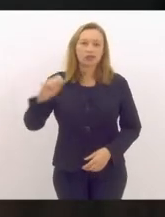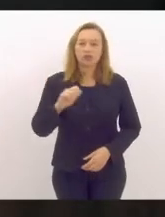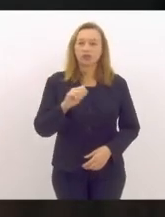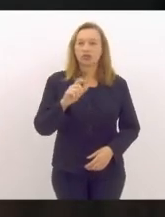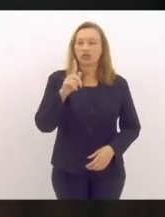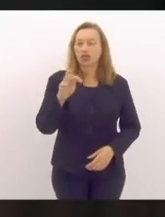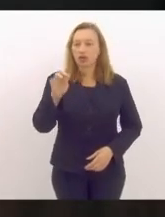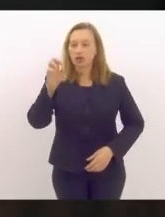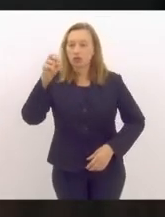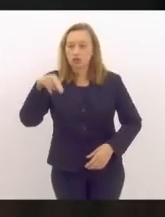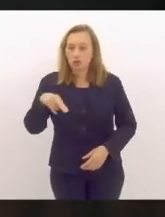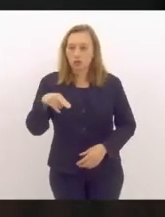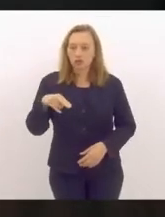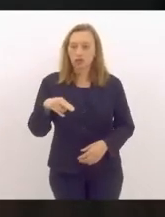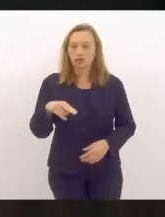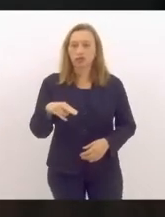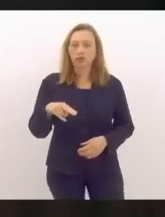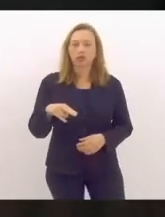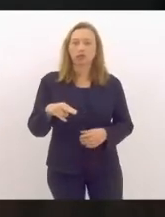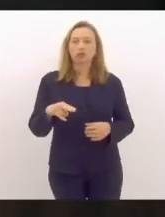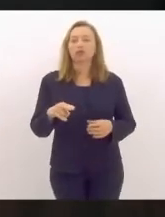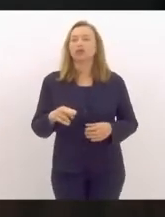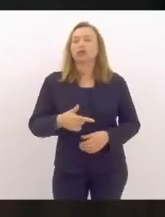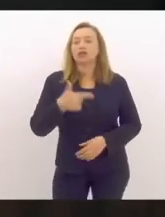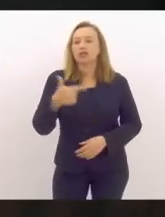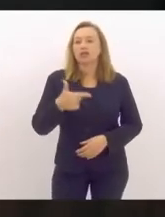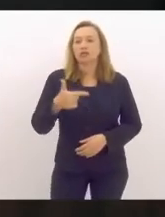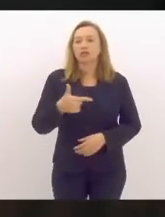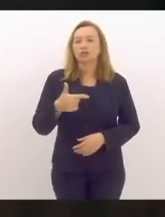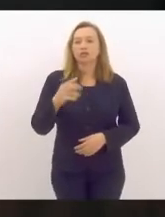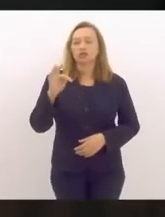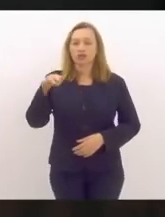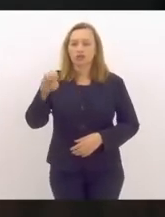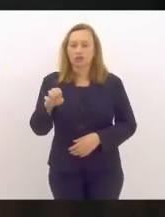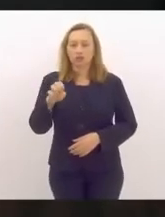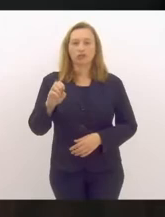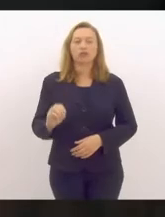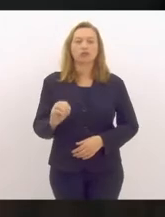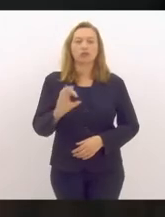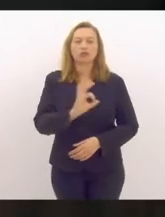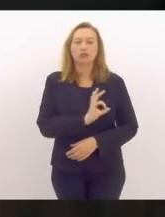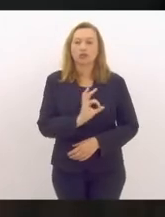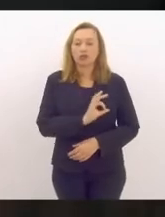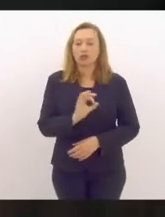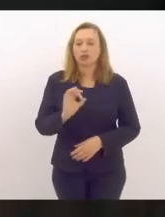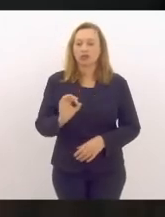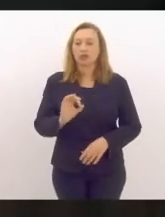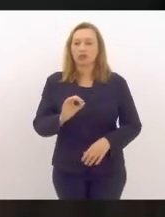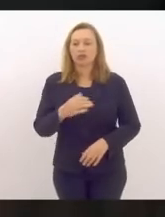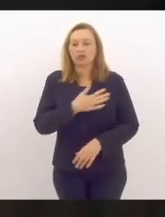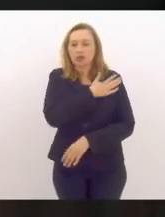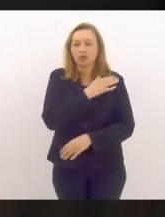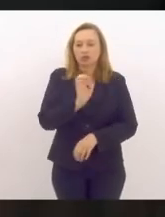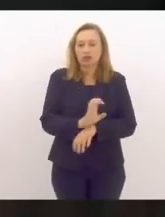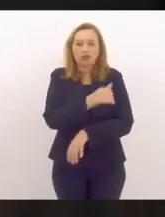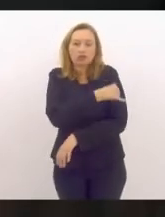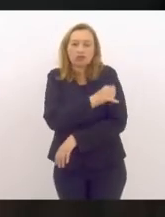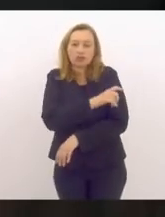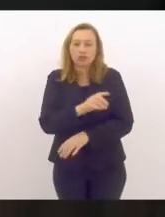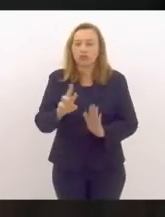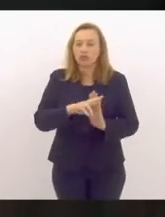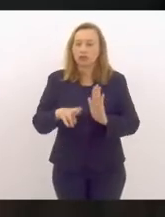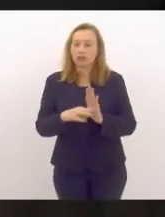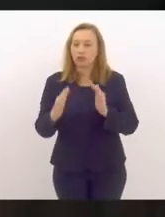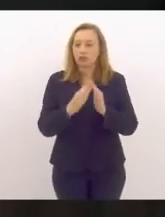Gelson Alexandre Simões Cruz, segundo sargento da Polícia Militar do Estado do Rio de Janeiro. Parecida à Comissão de Normas Internas e Proporções Externas,